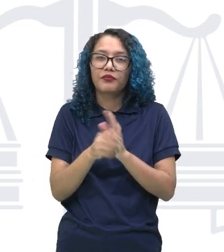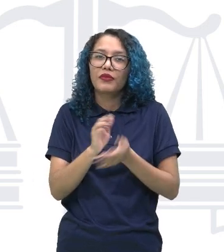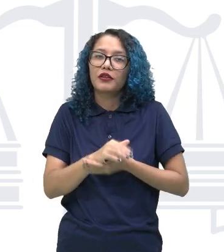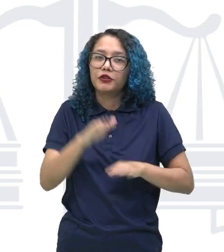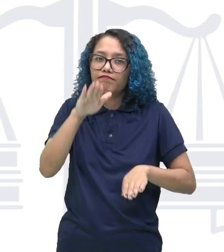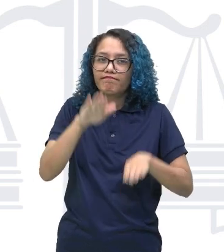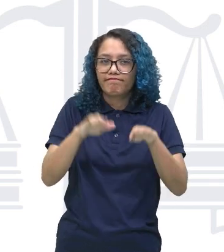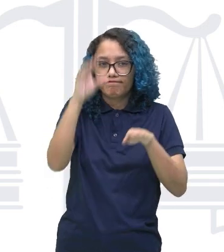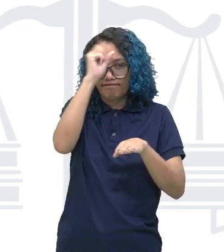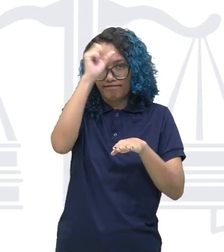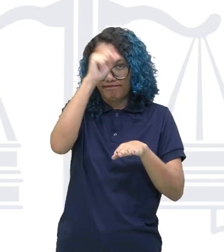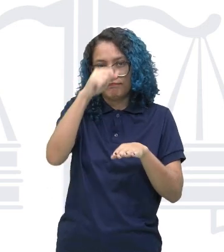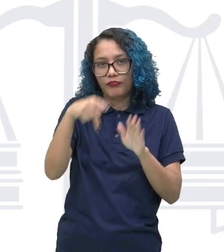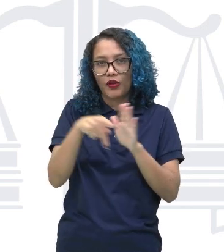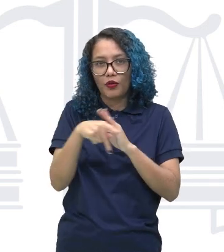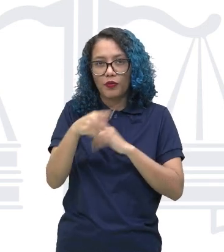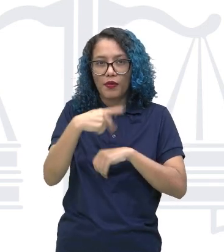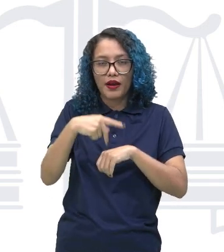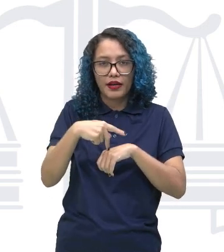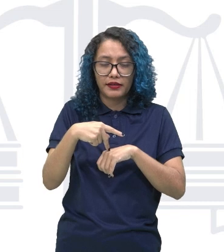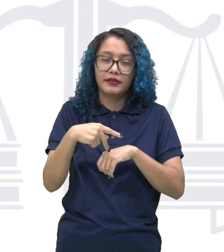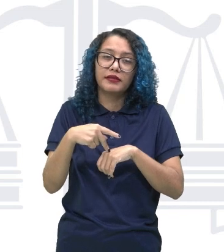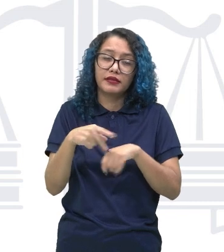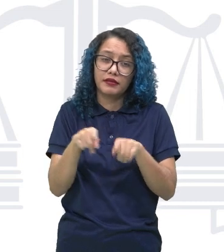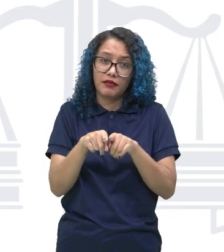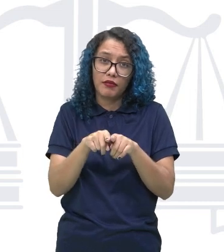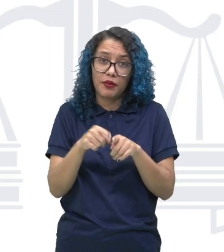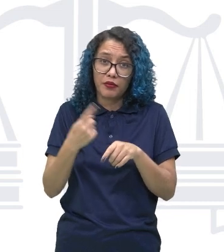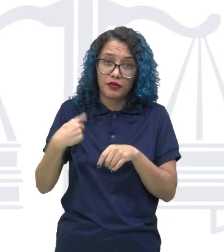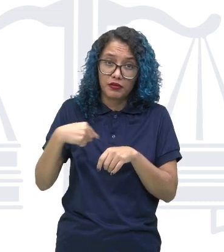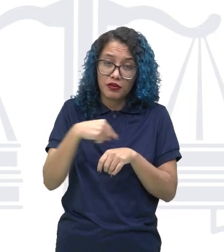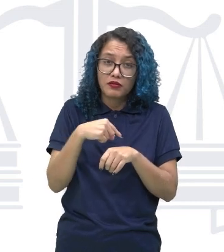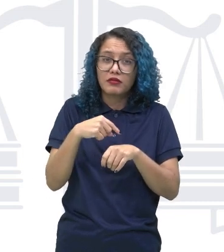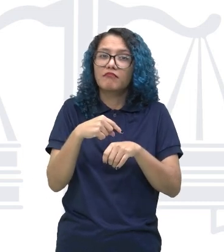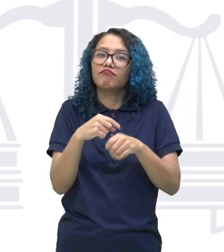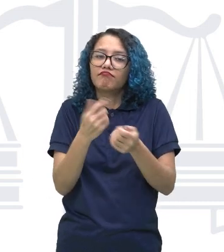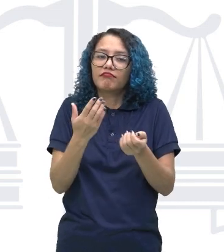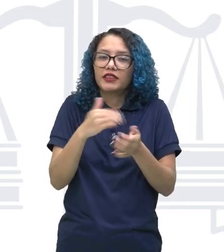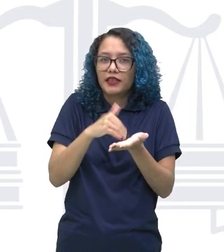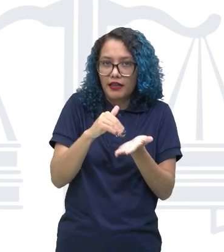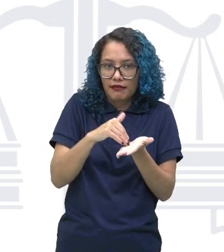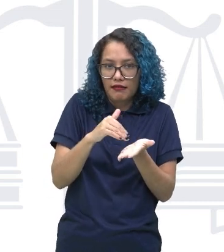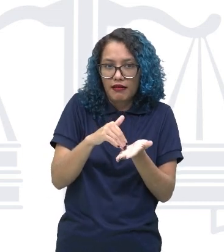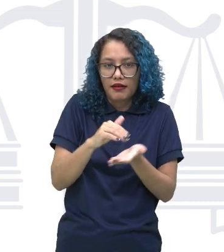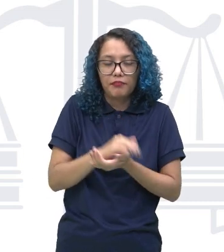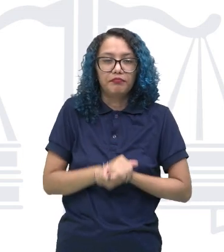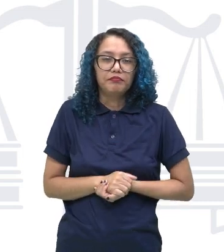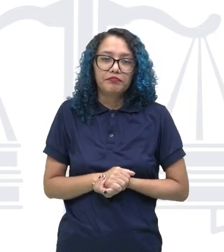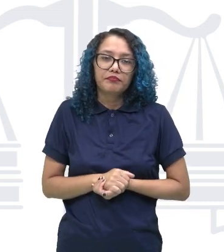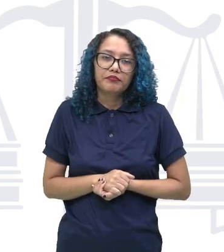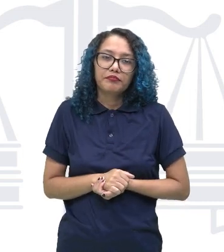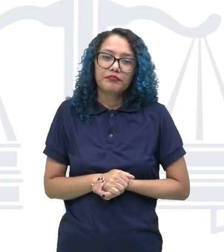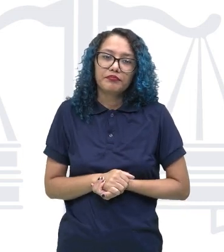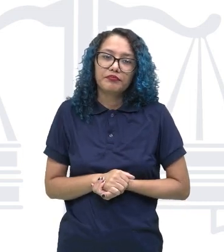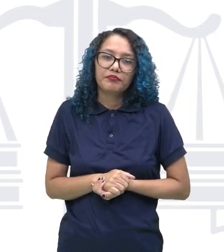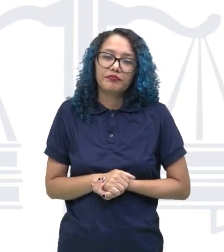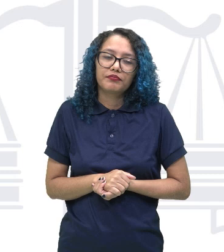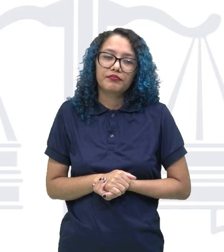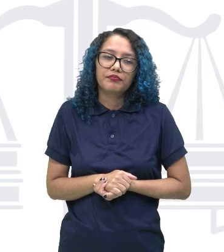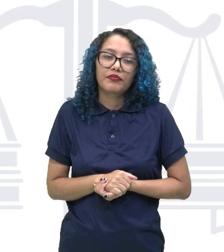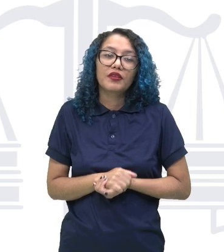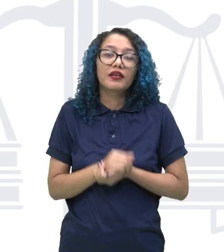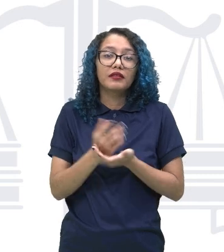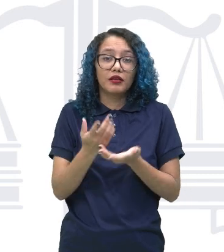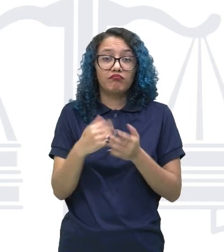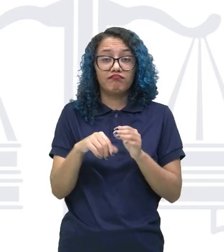país e, consequentemente, para a nossa rede aqui estadual, né? Então, vamos lá. O problema da aprendizagem possui um marco histórico,